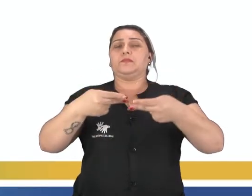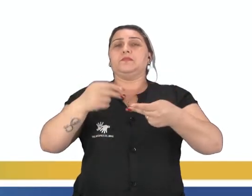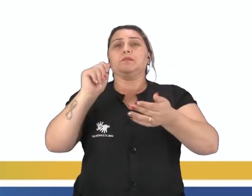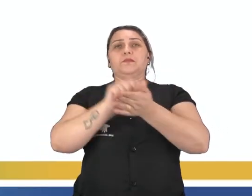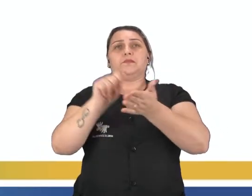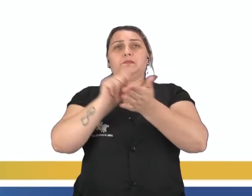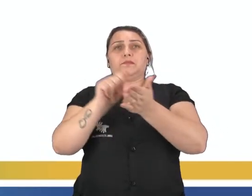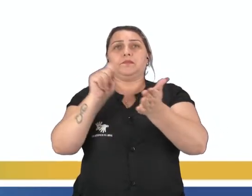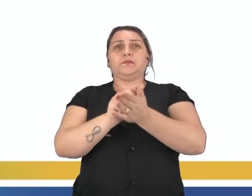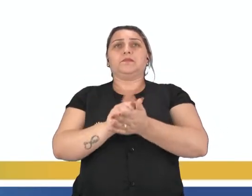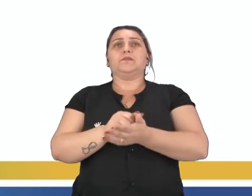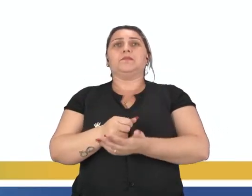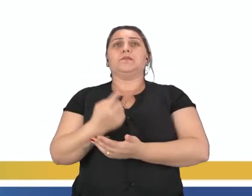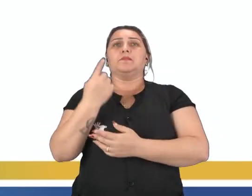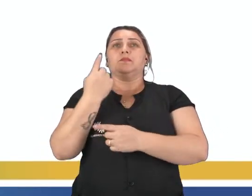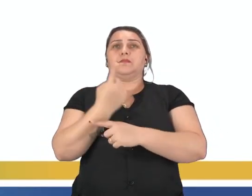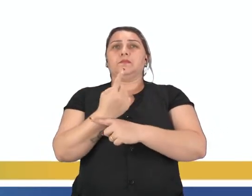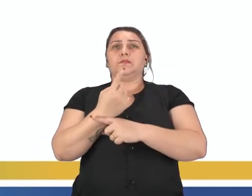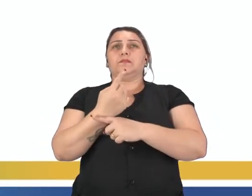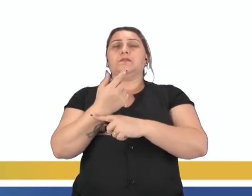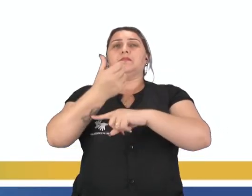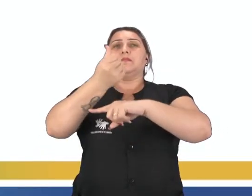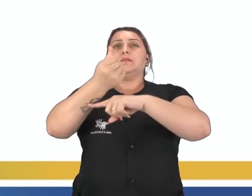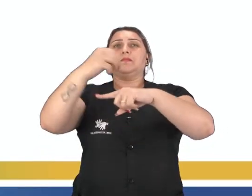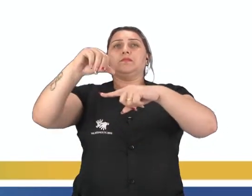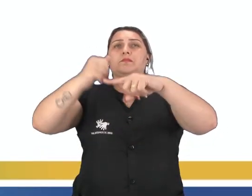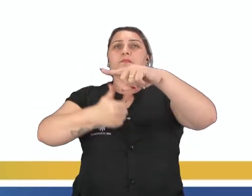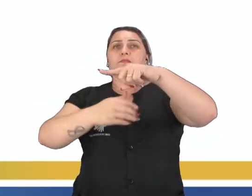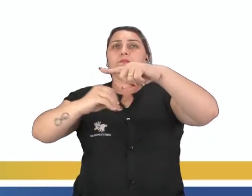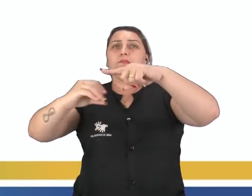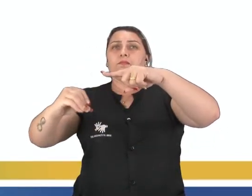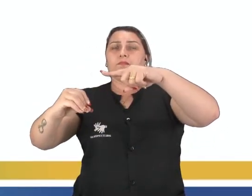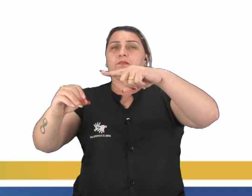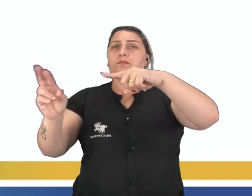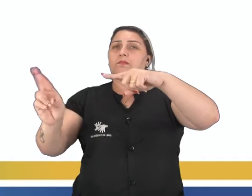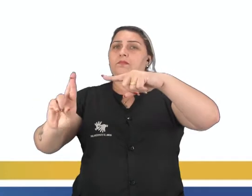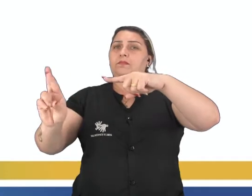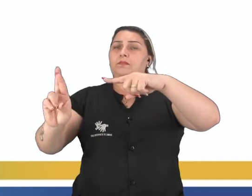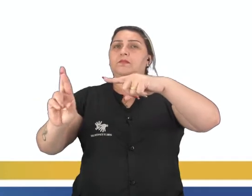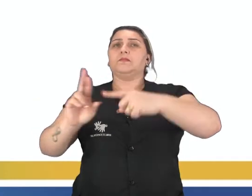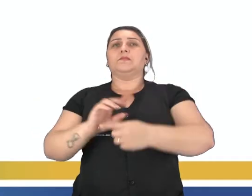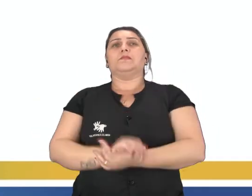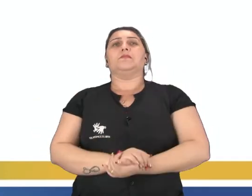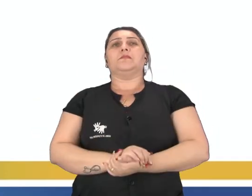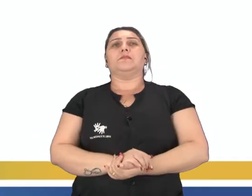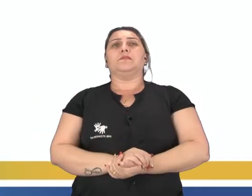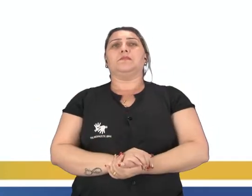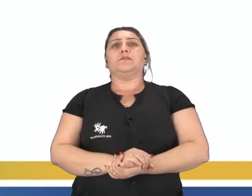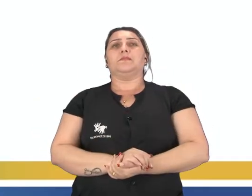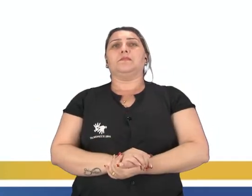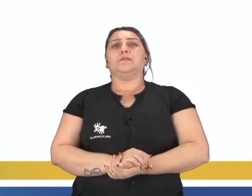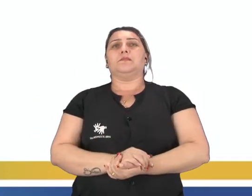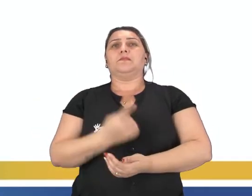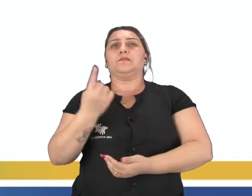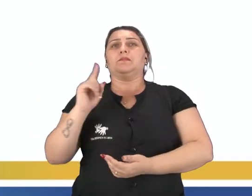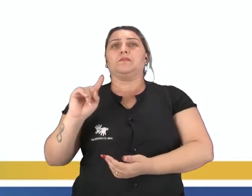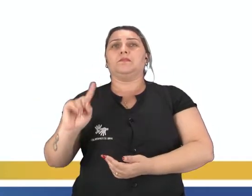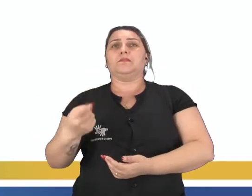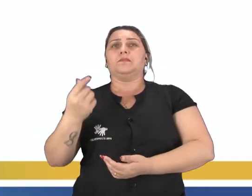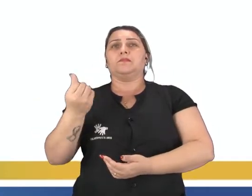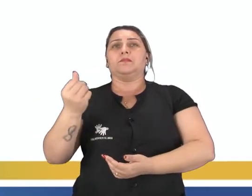de escrever seria R$ 1,69 do real, ou seja,